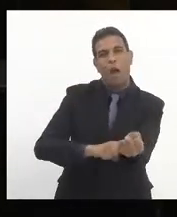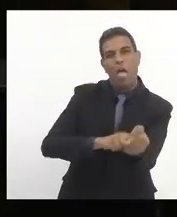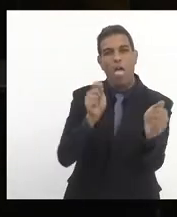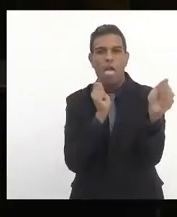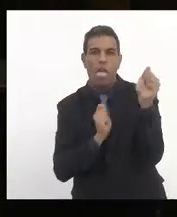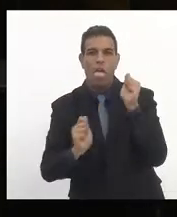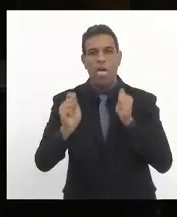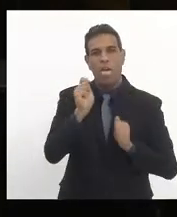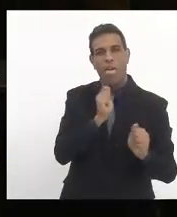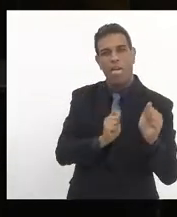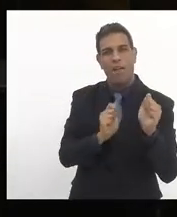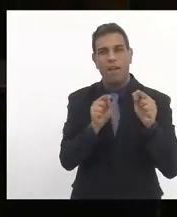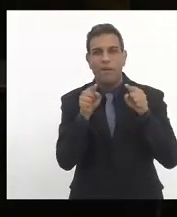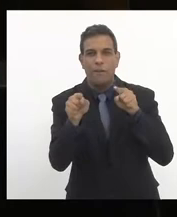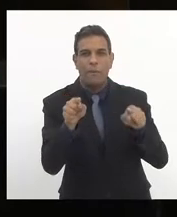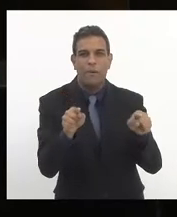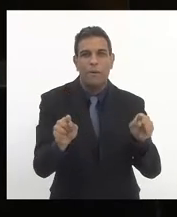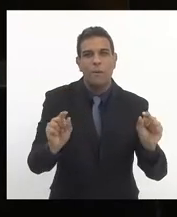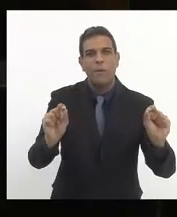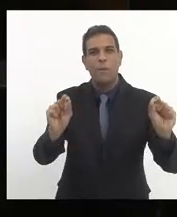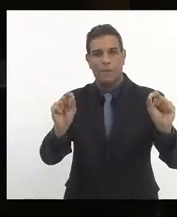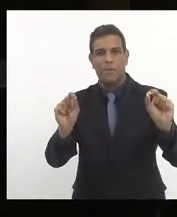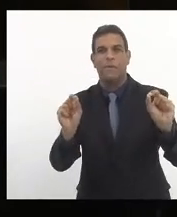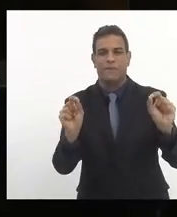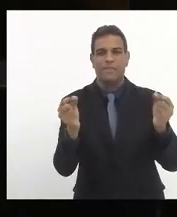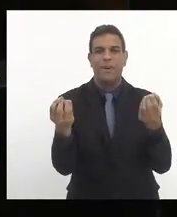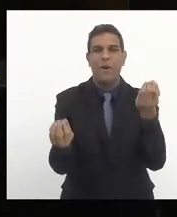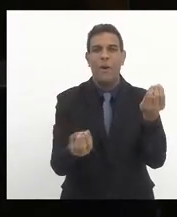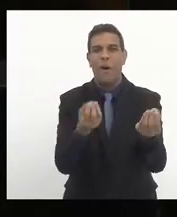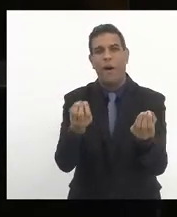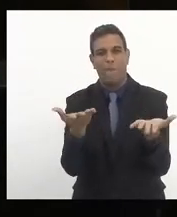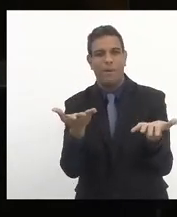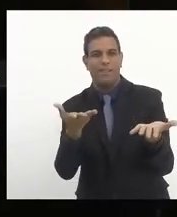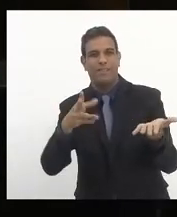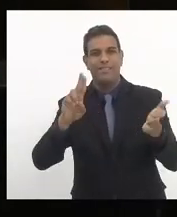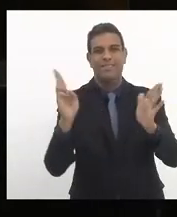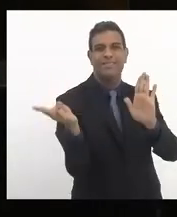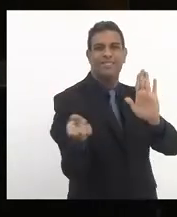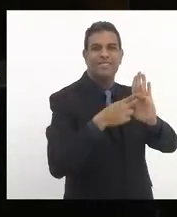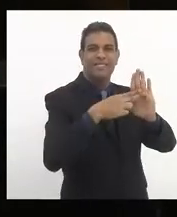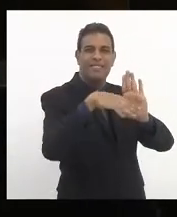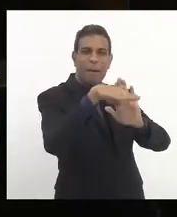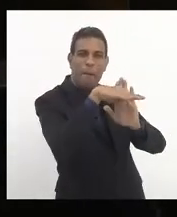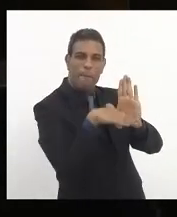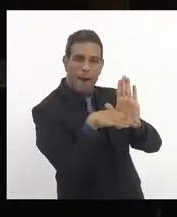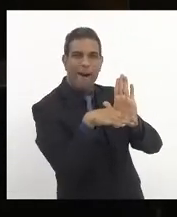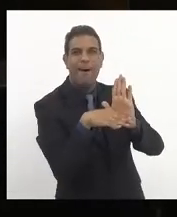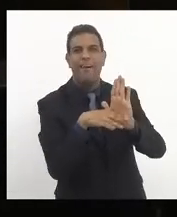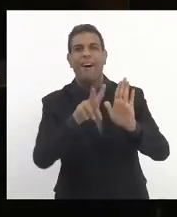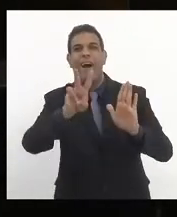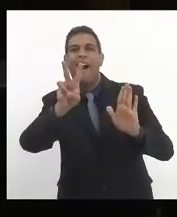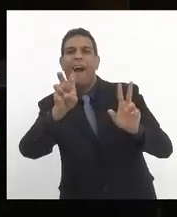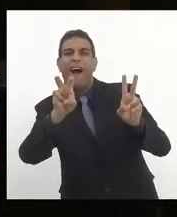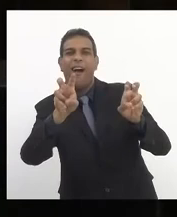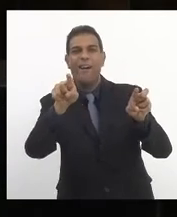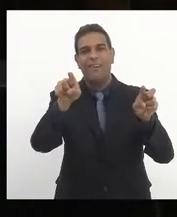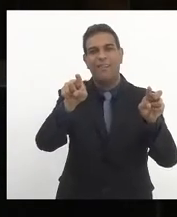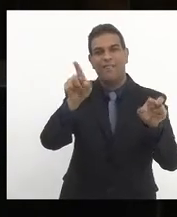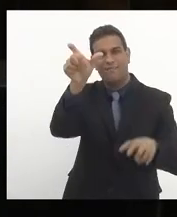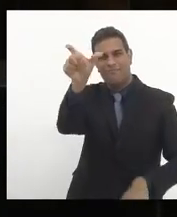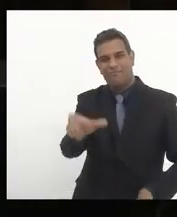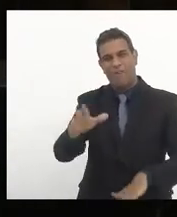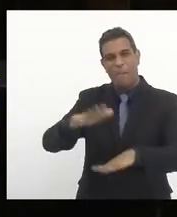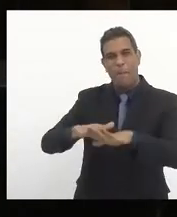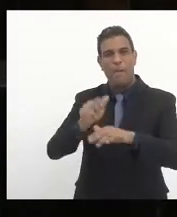conforme a lista de propinas da Odebrecht, consta lá o vulgo dele como nervosinho,